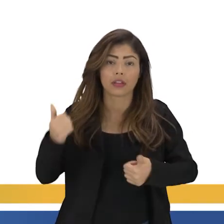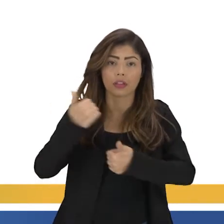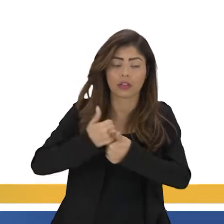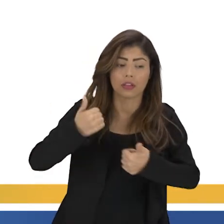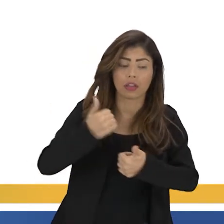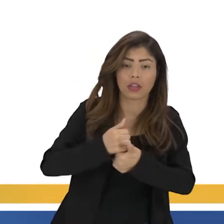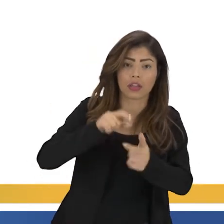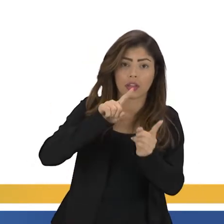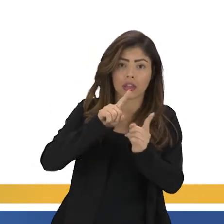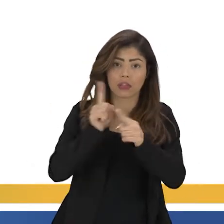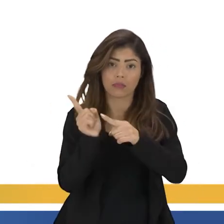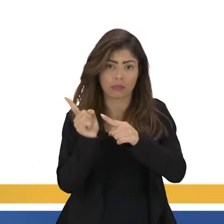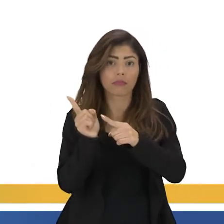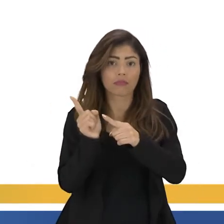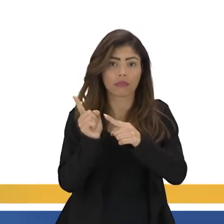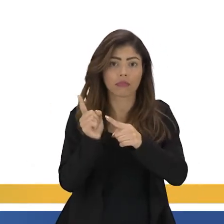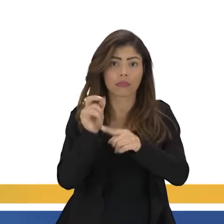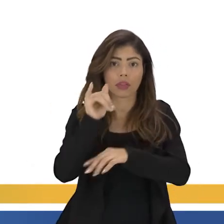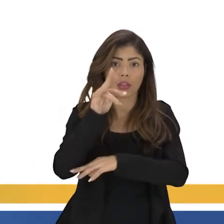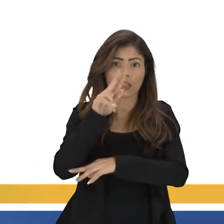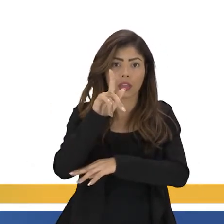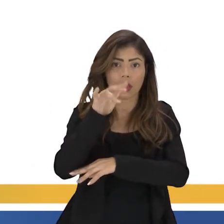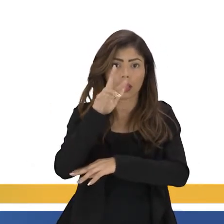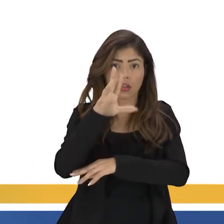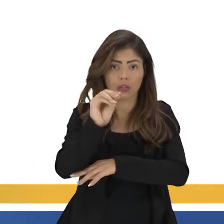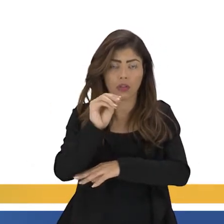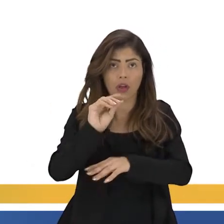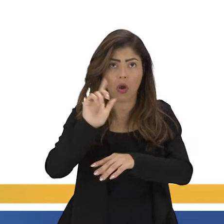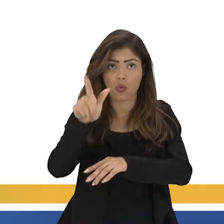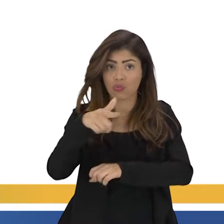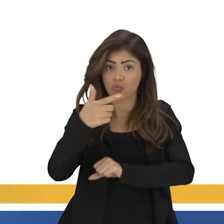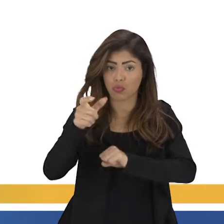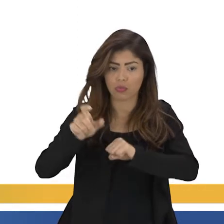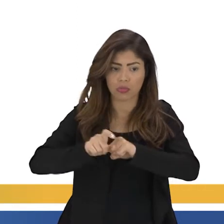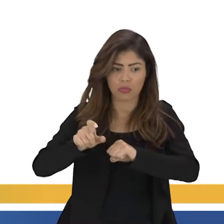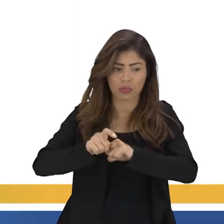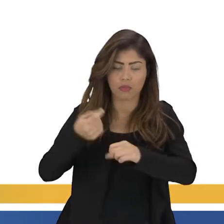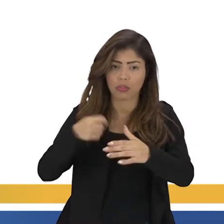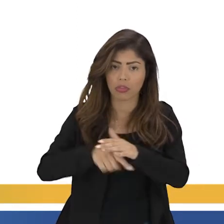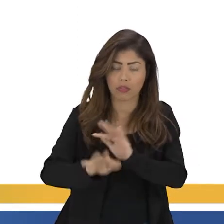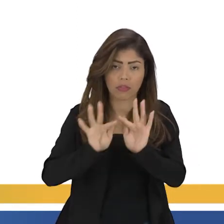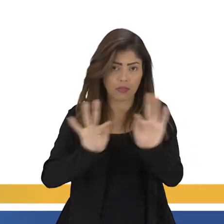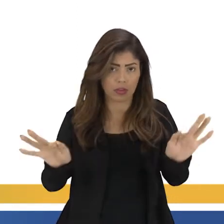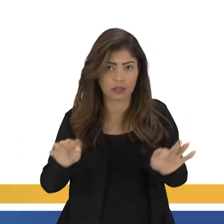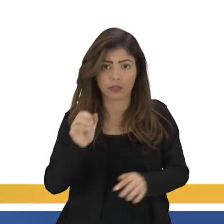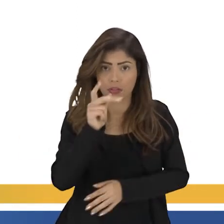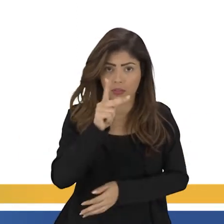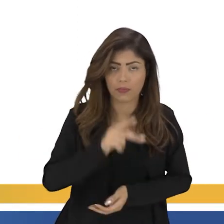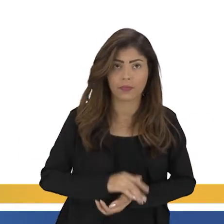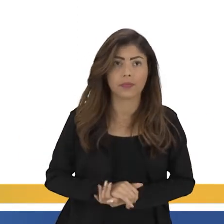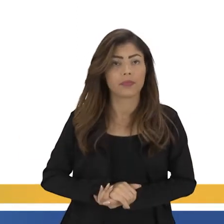em itálico, tá? Os outros substantivos ou adjetivos que estiverem dentro da oração, ok?